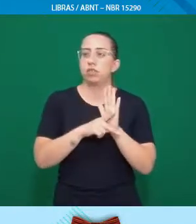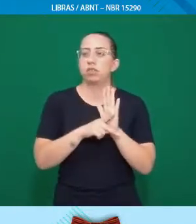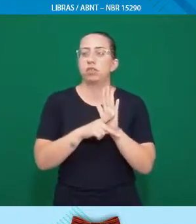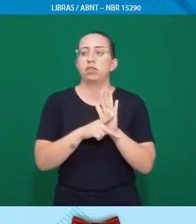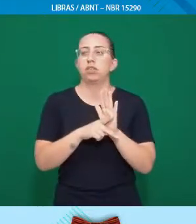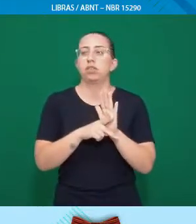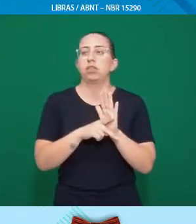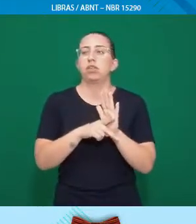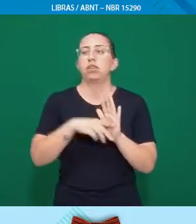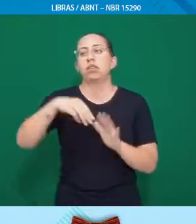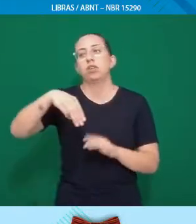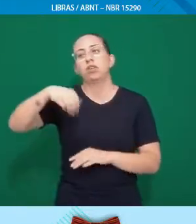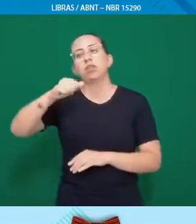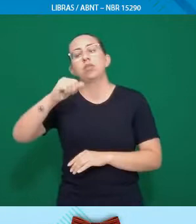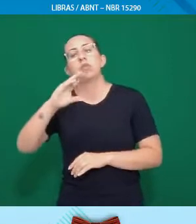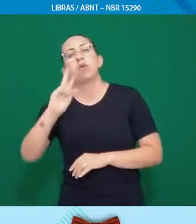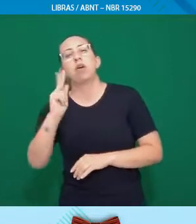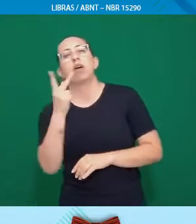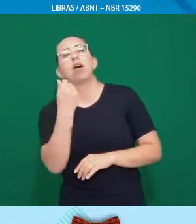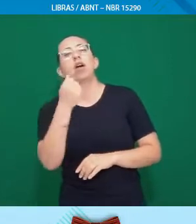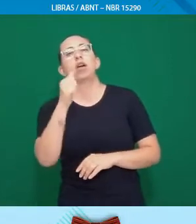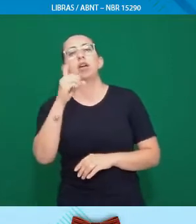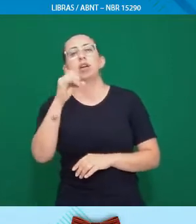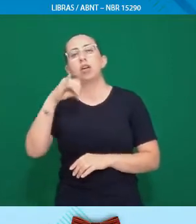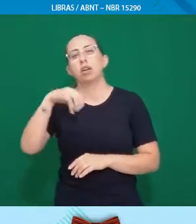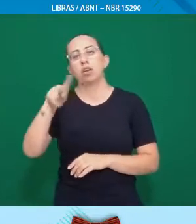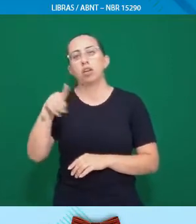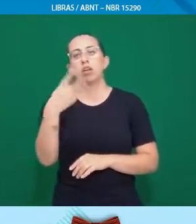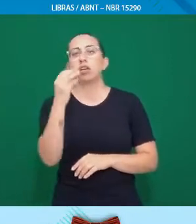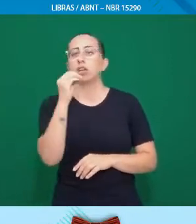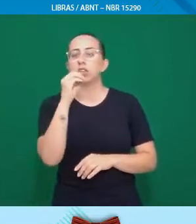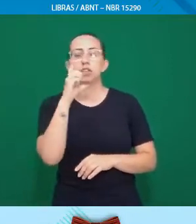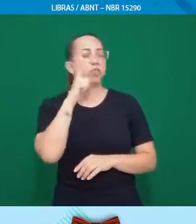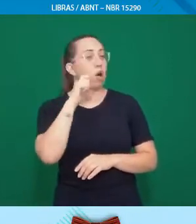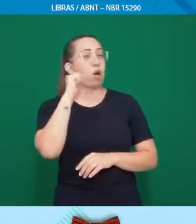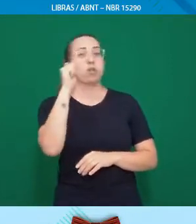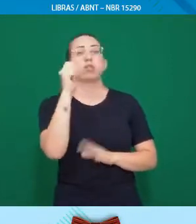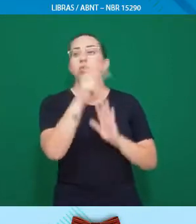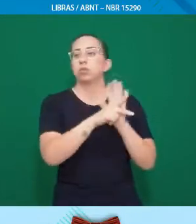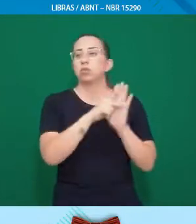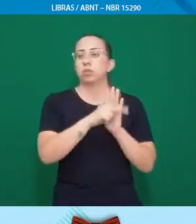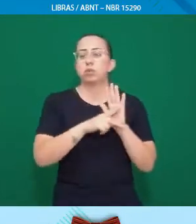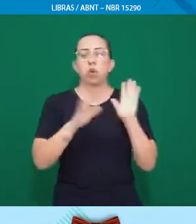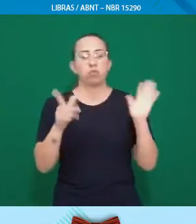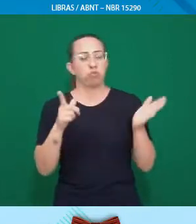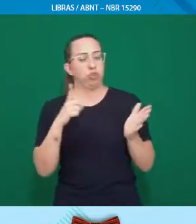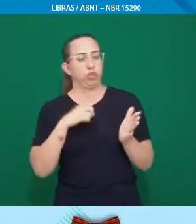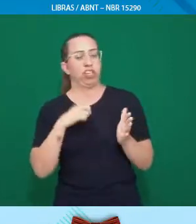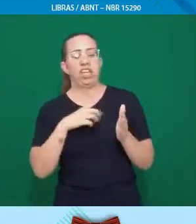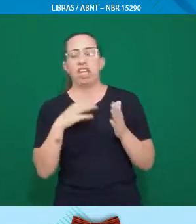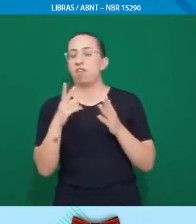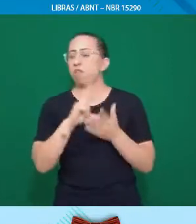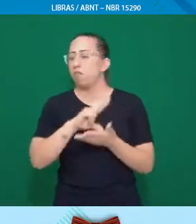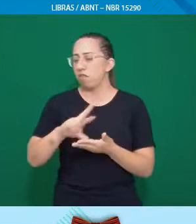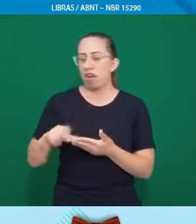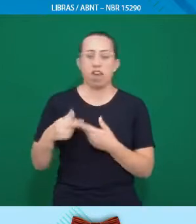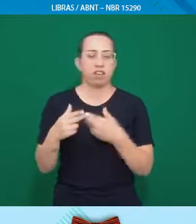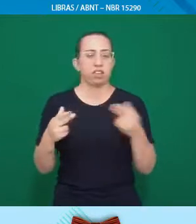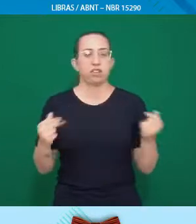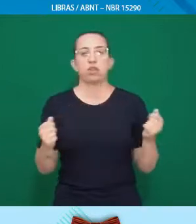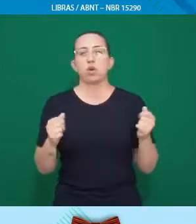cortado pelo consórcio Machadinho nossa gratidão ao consórcio machadinho que hoje nós estamos com a Fundação Cultural equipada